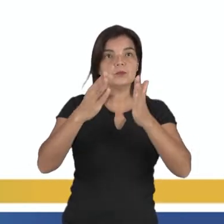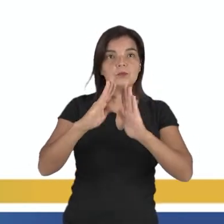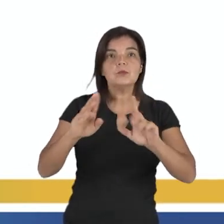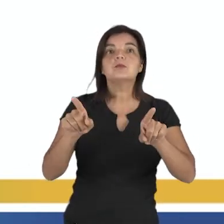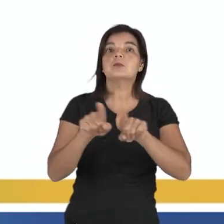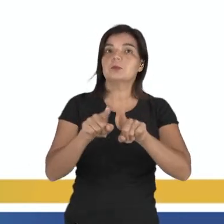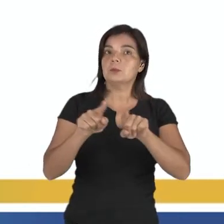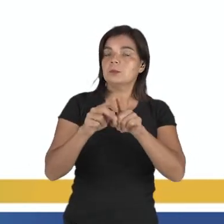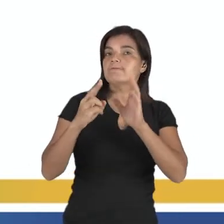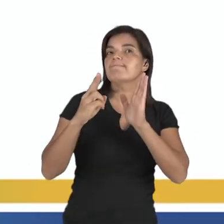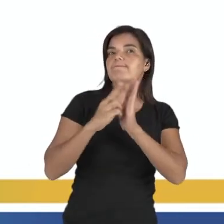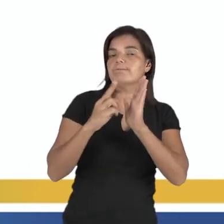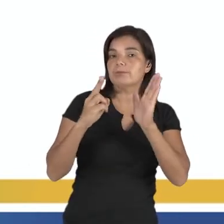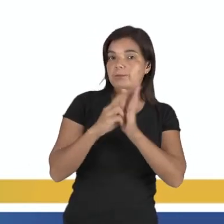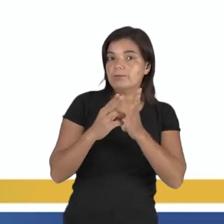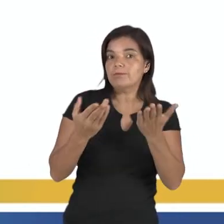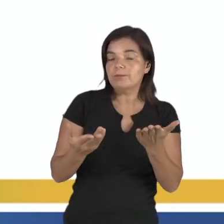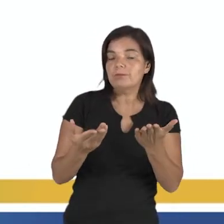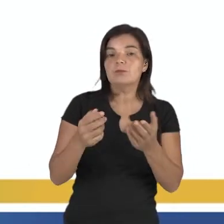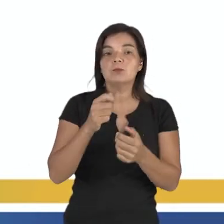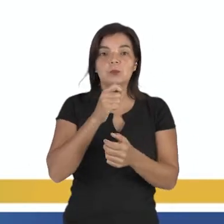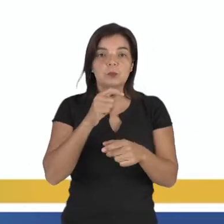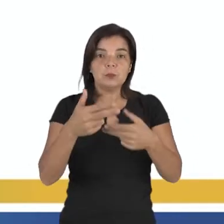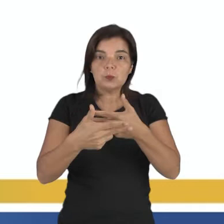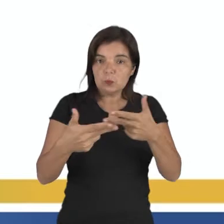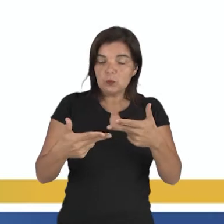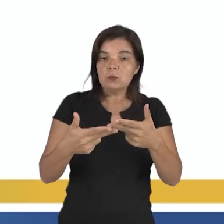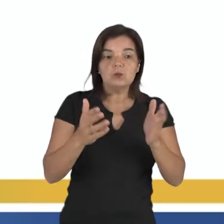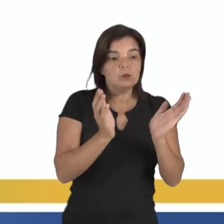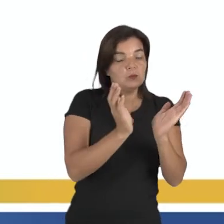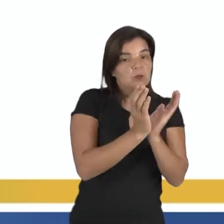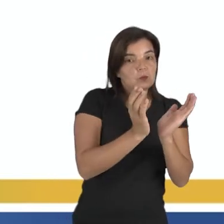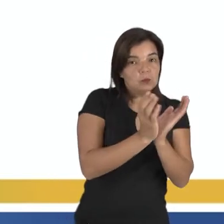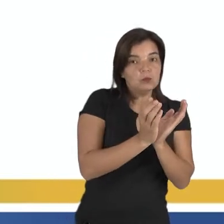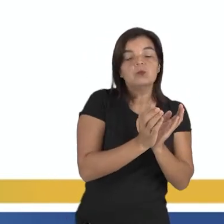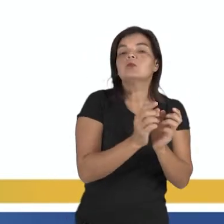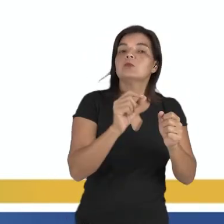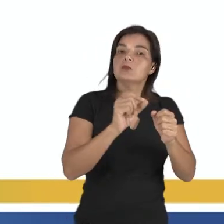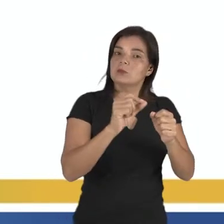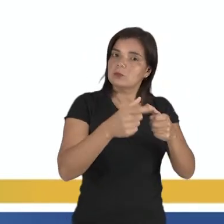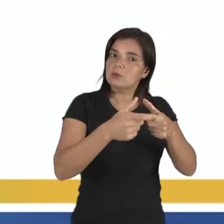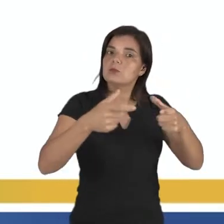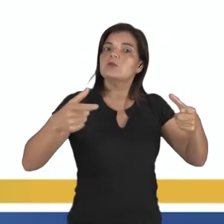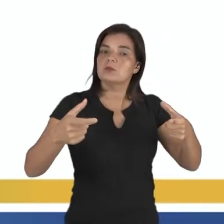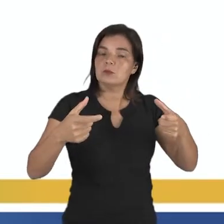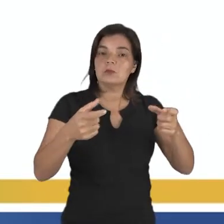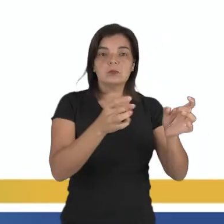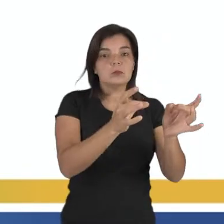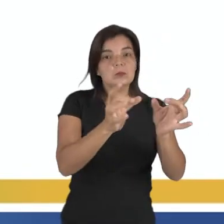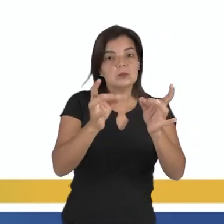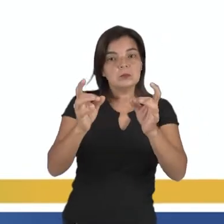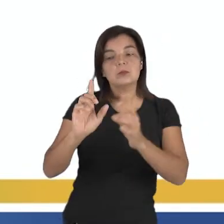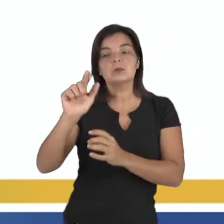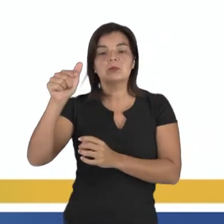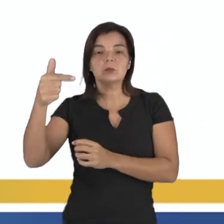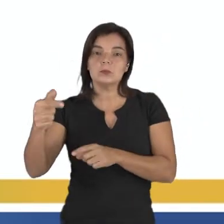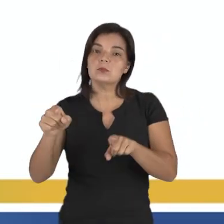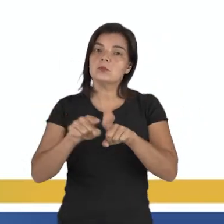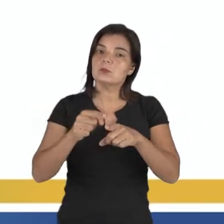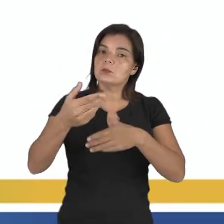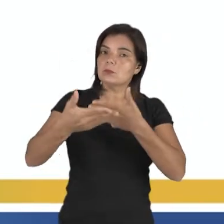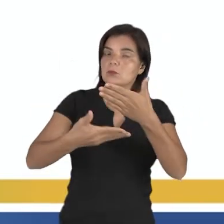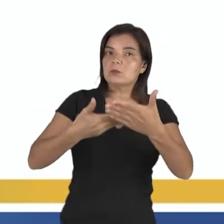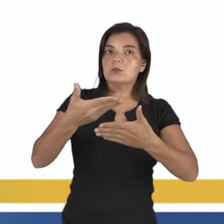tribos indígenas. Ou seja, aquilo que uma determinada tribo produzia em excesso, ela passava a comercializar para outra e